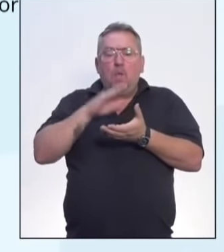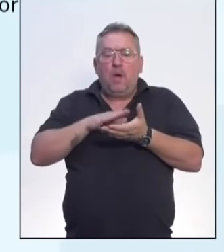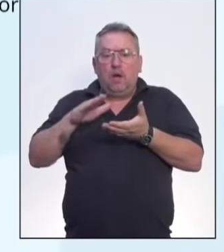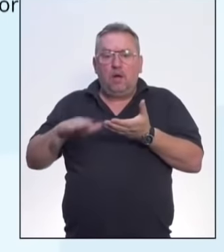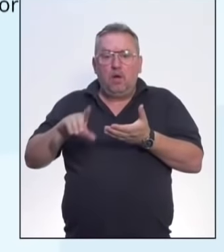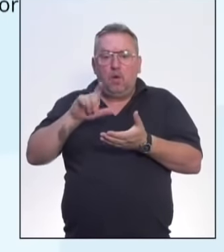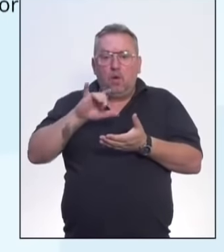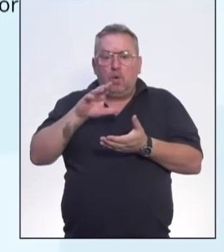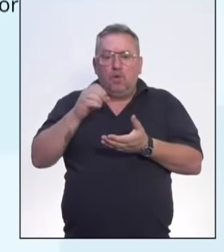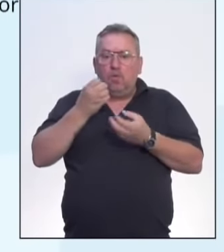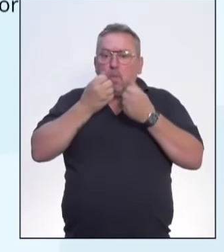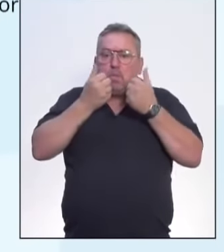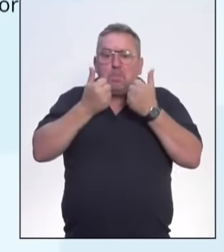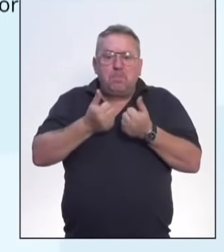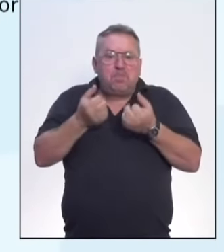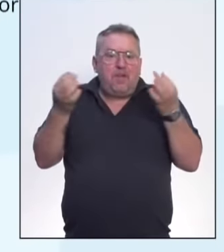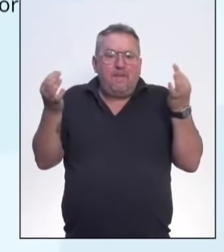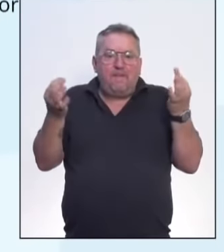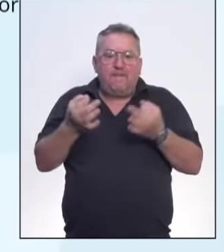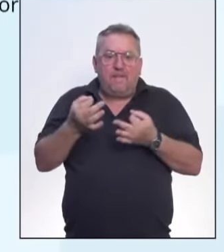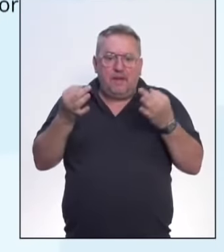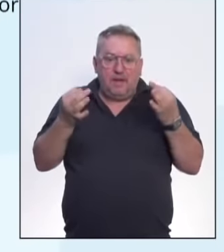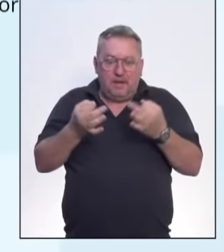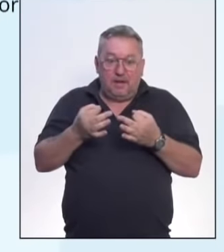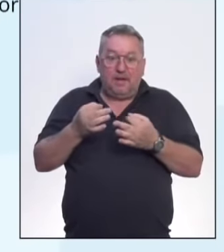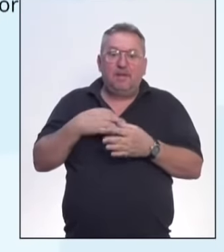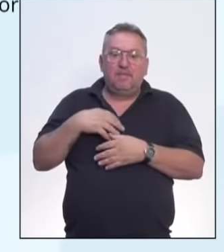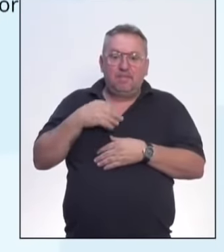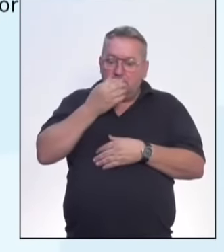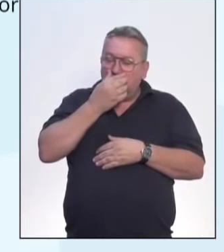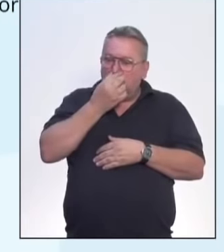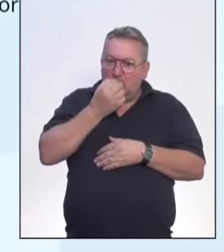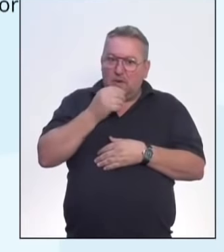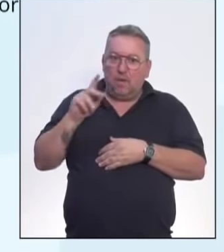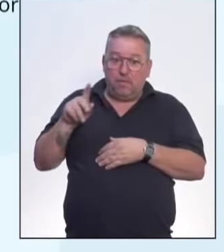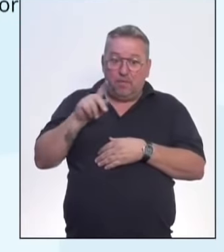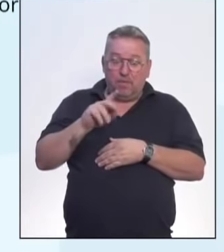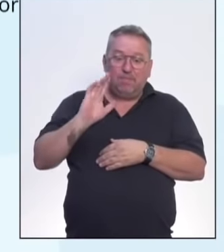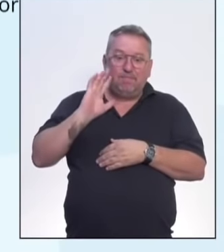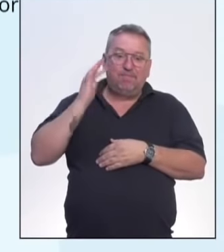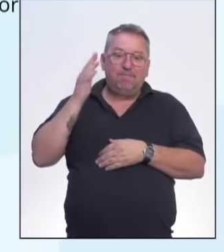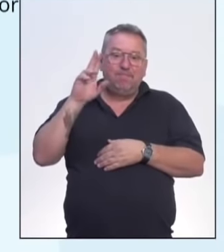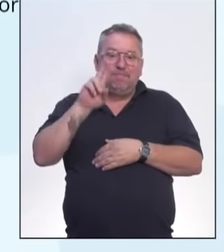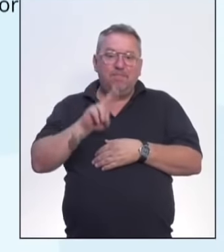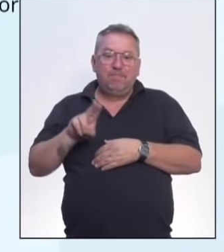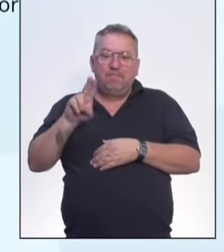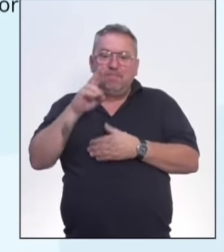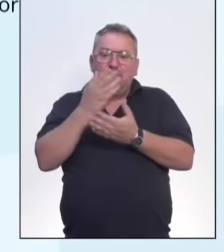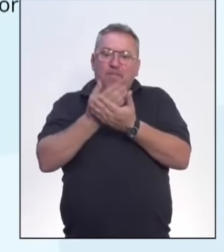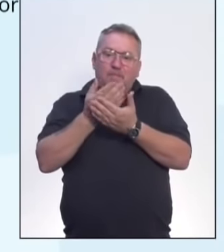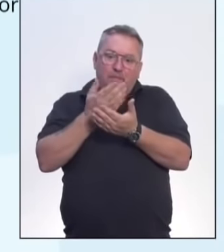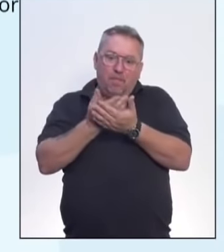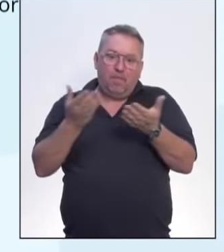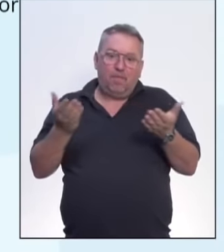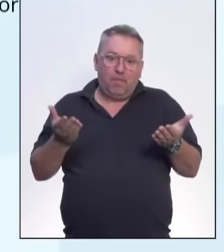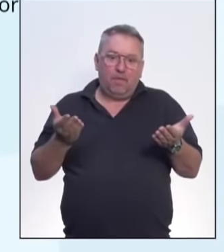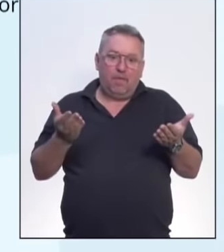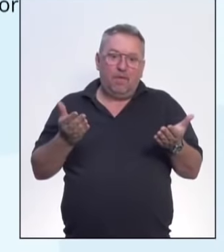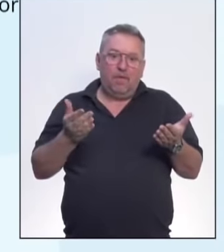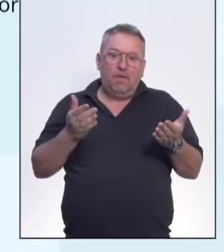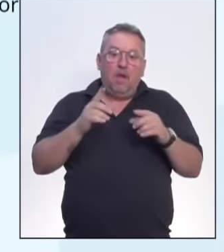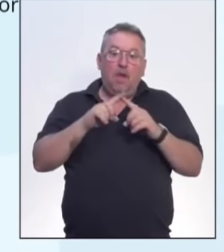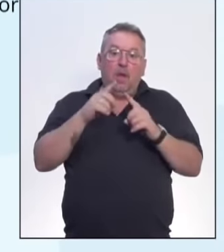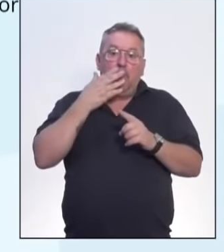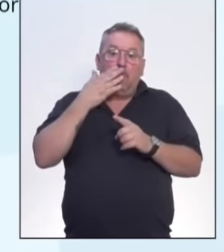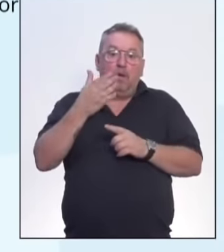Luísa ficou muito bem elaborada, e é isso que a gente espera dos alunos do sexto ano, a professora Luana resolveu utilizá-la em